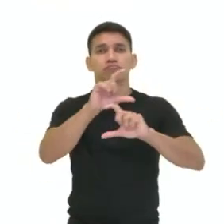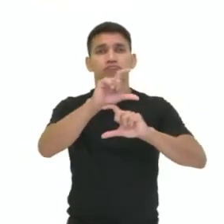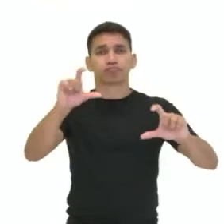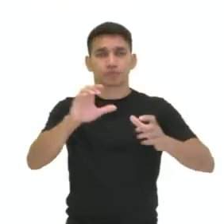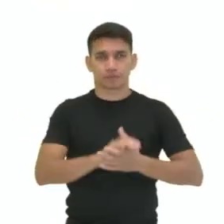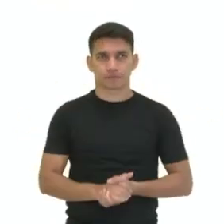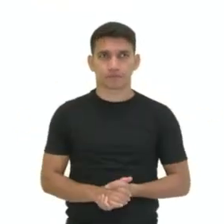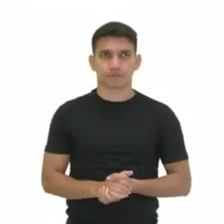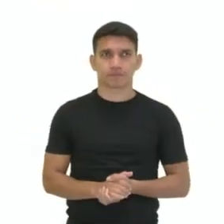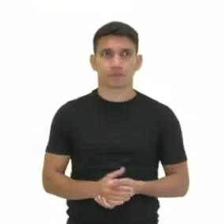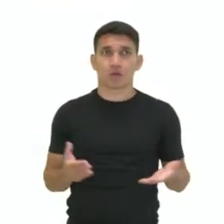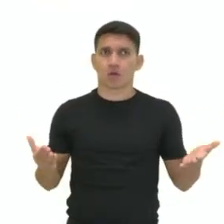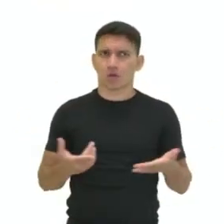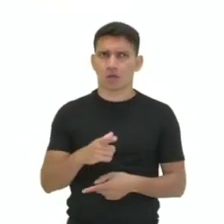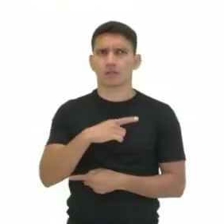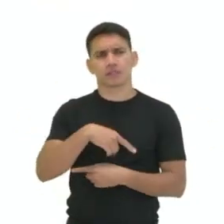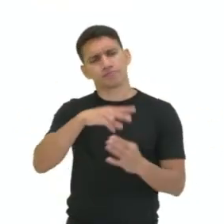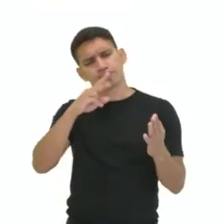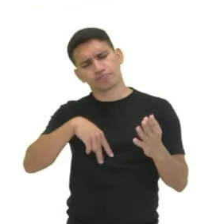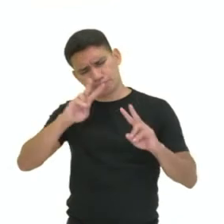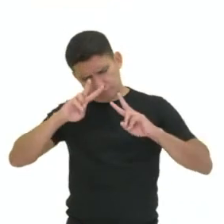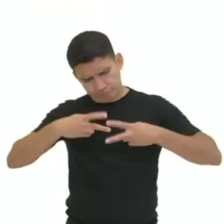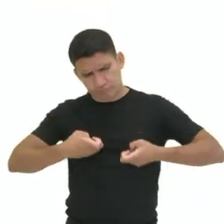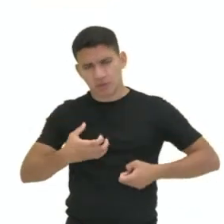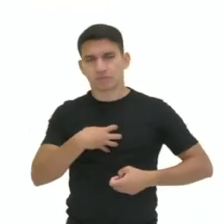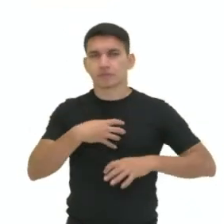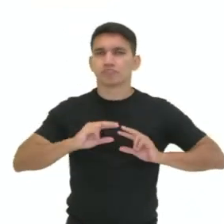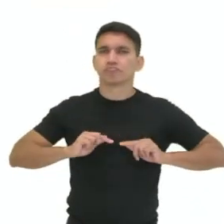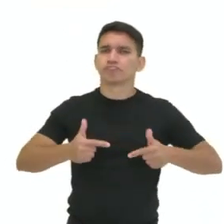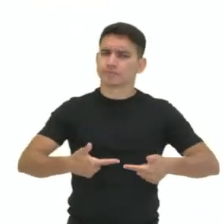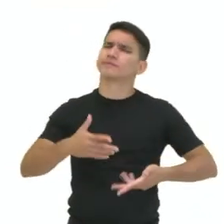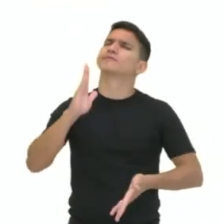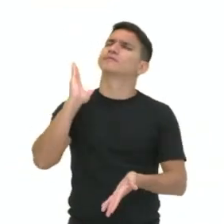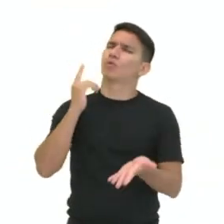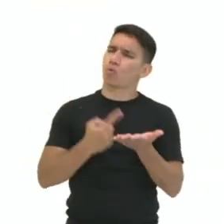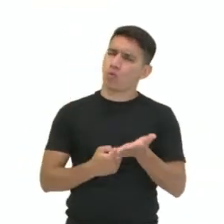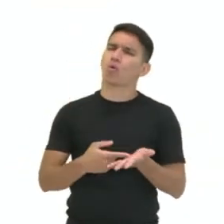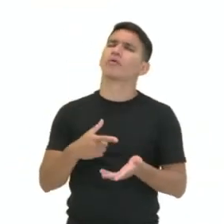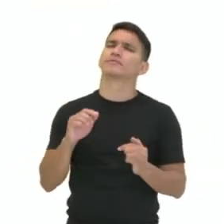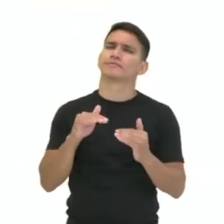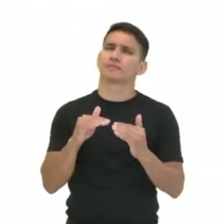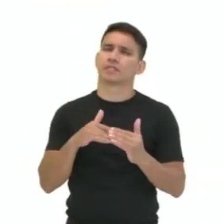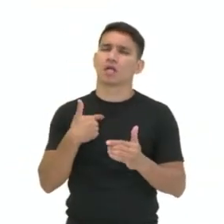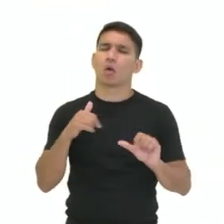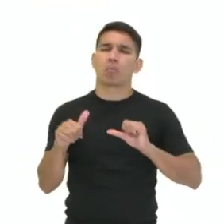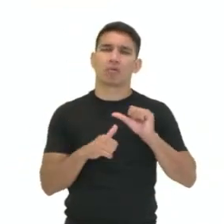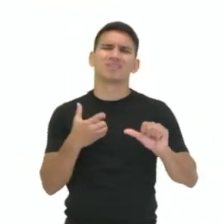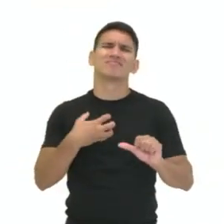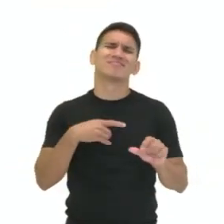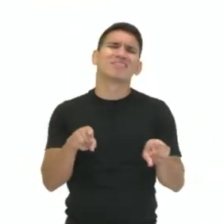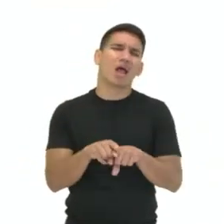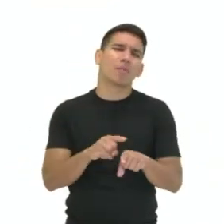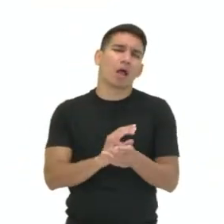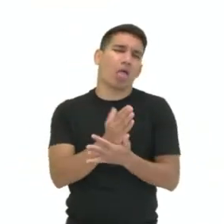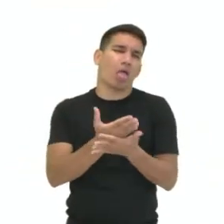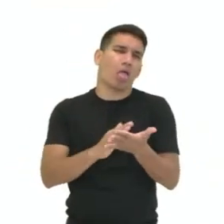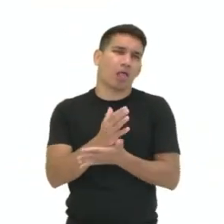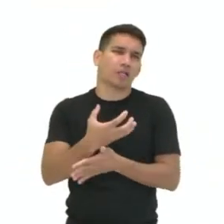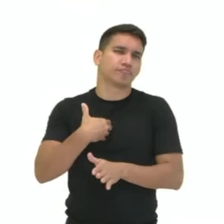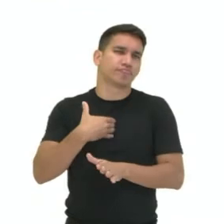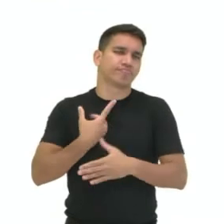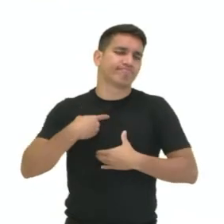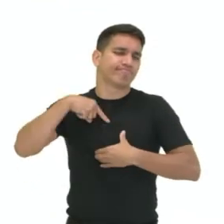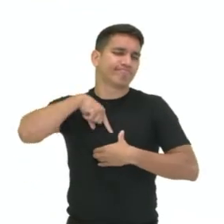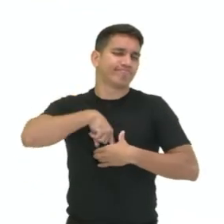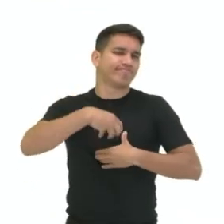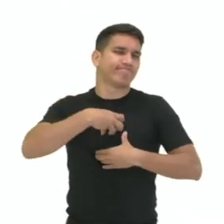Hoje, revendo minhas atitudes, quando vim embora, reconheço que mudei bastante. Verifico também que estava aflito e que havia um fundo de mágoa ou